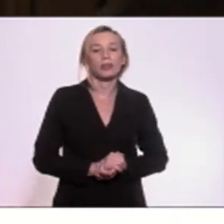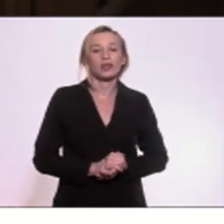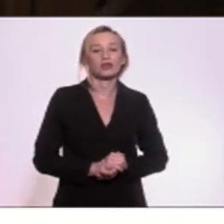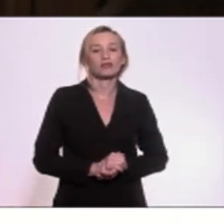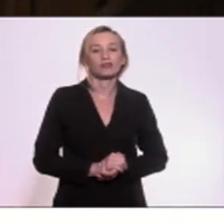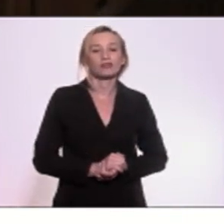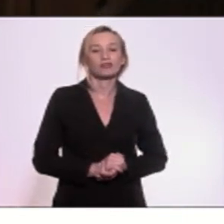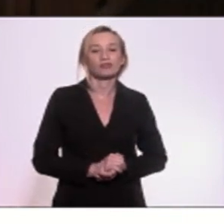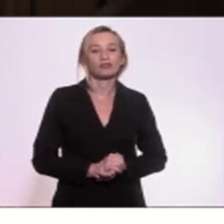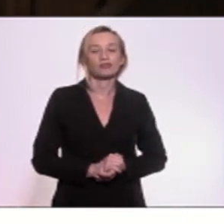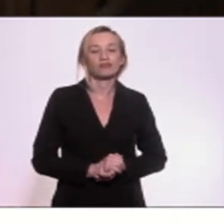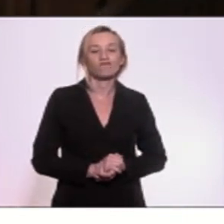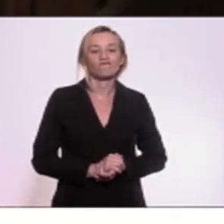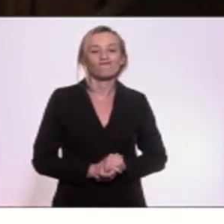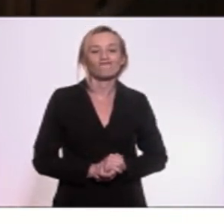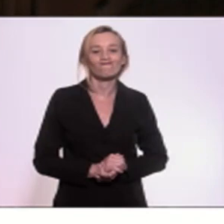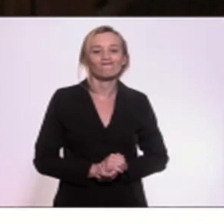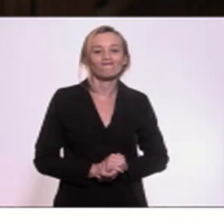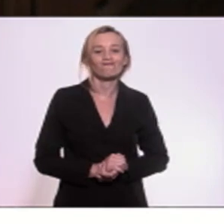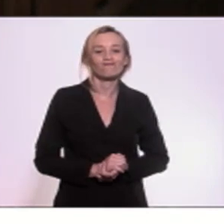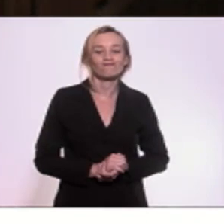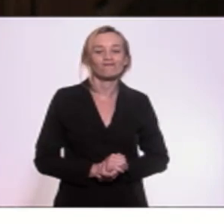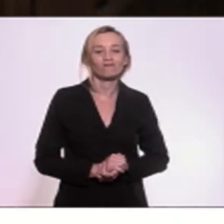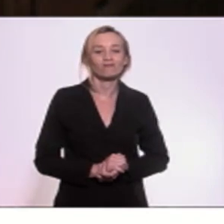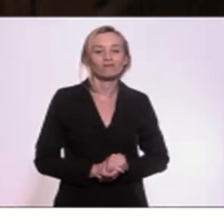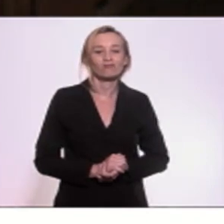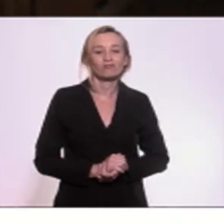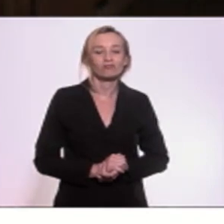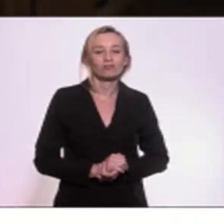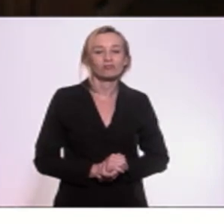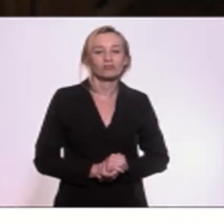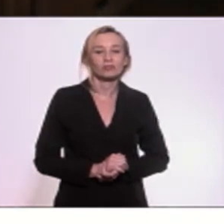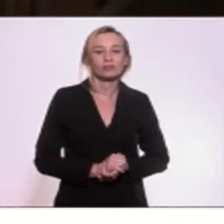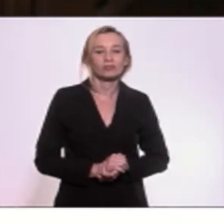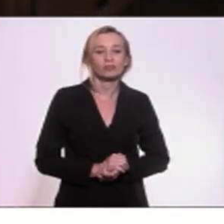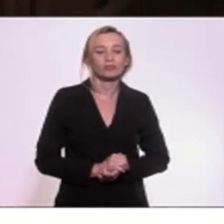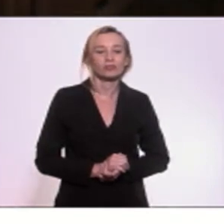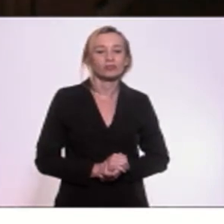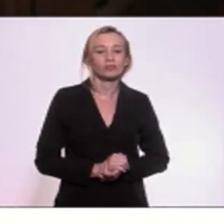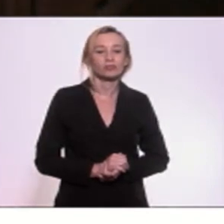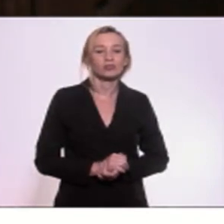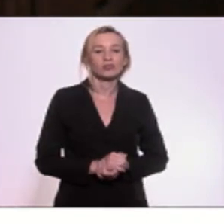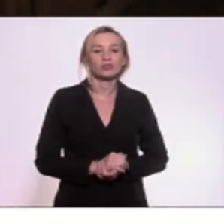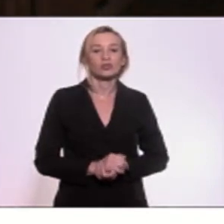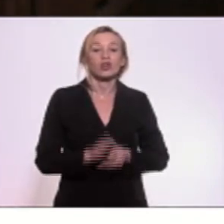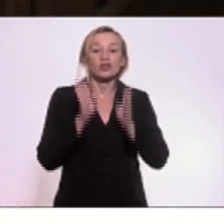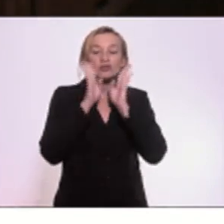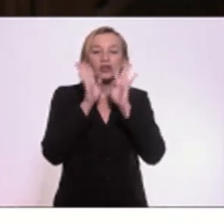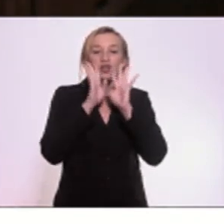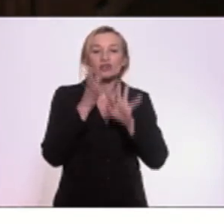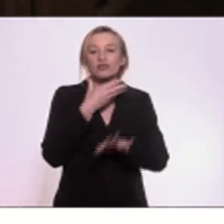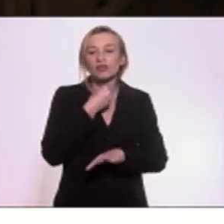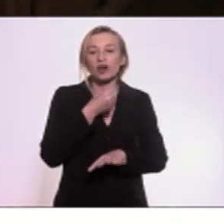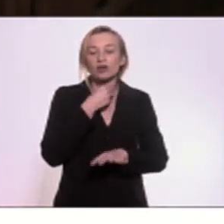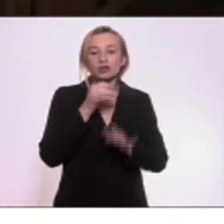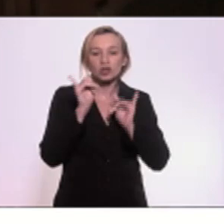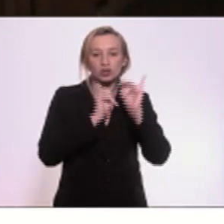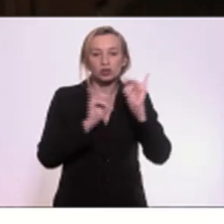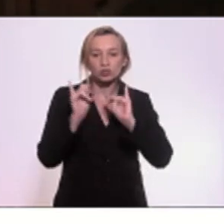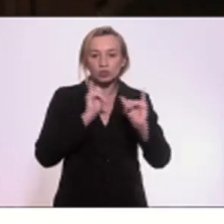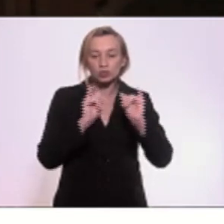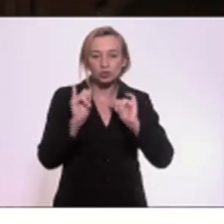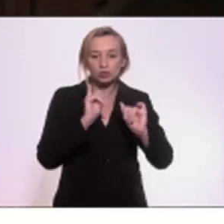nessa coisa da generalização das fake news, do